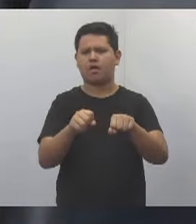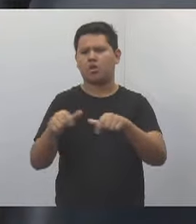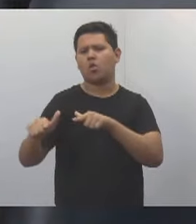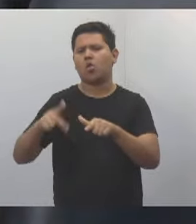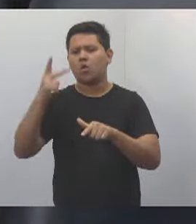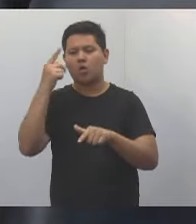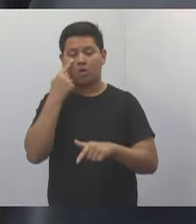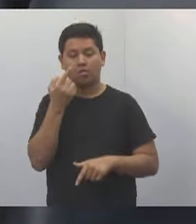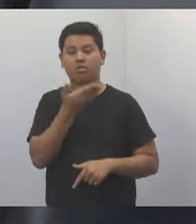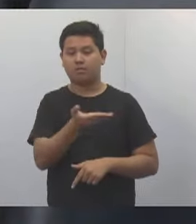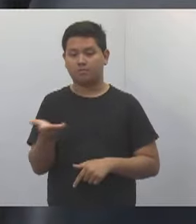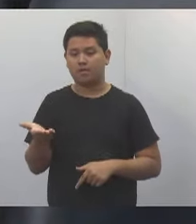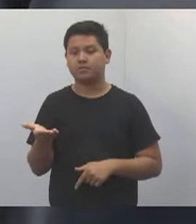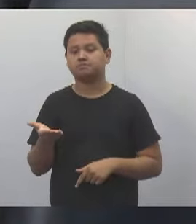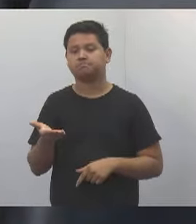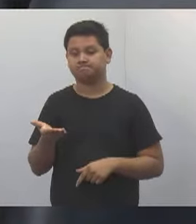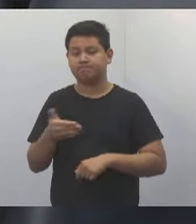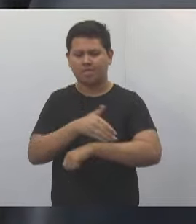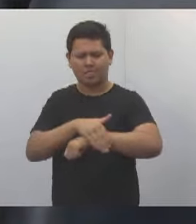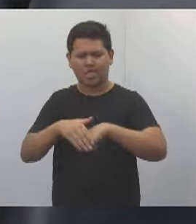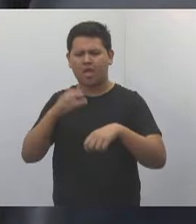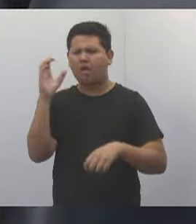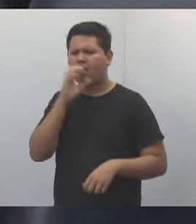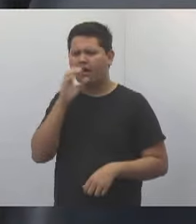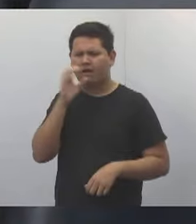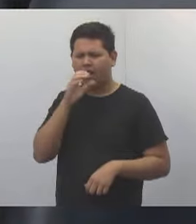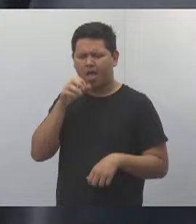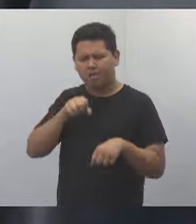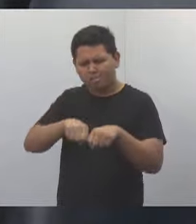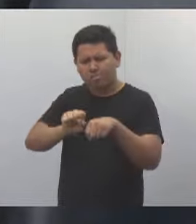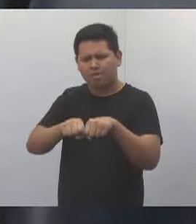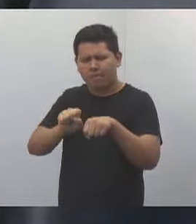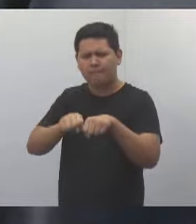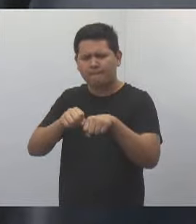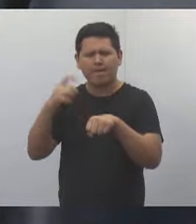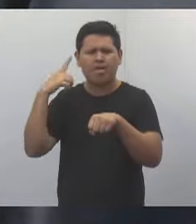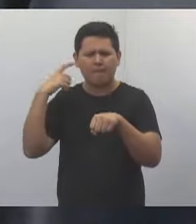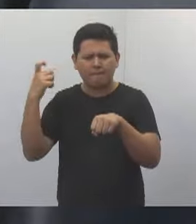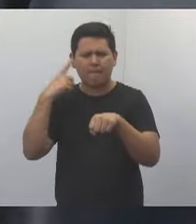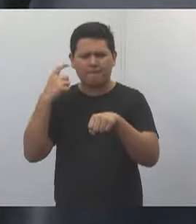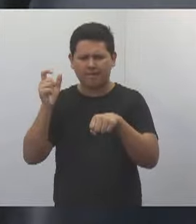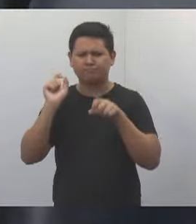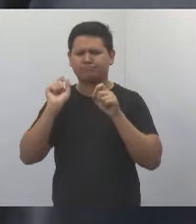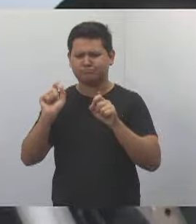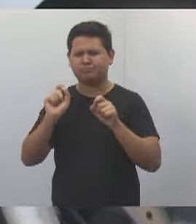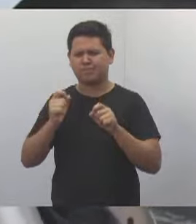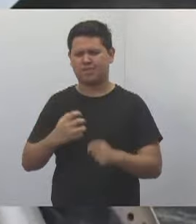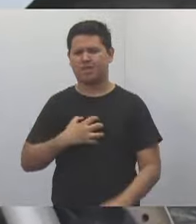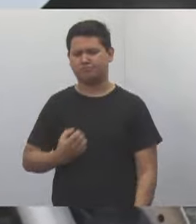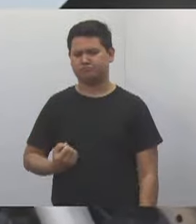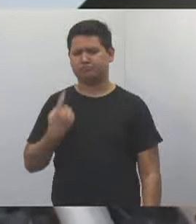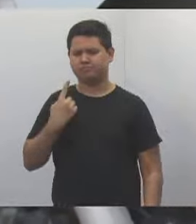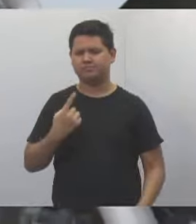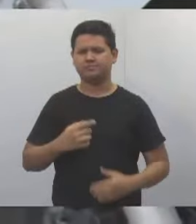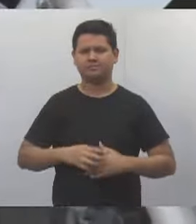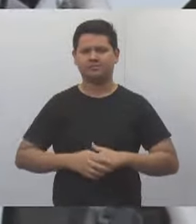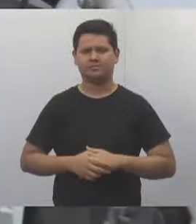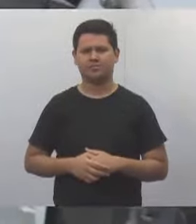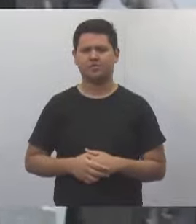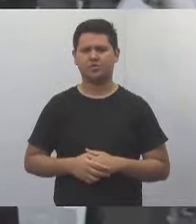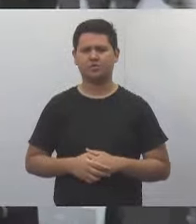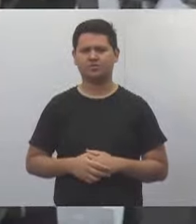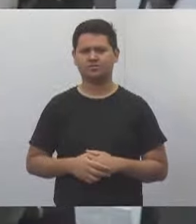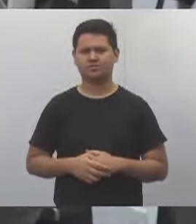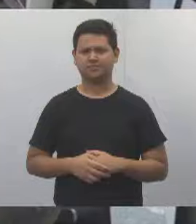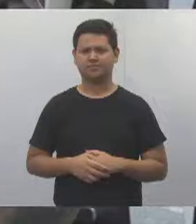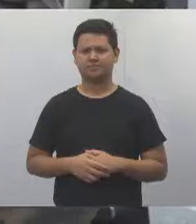Nesse pequeno trecho. E eles acelerando absurdamente. Então, o barulho é incômodo. Caso aprovado, o projeto